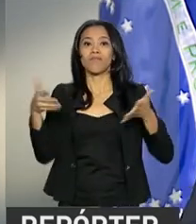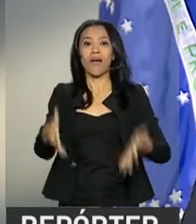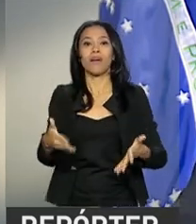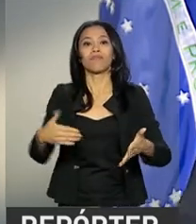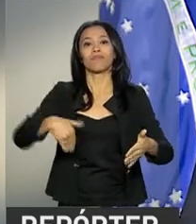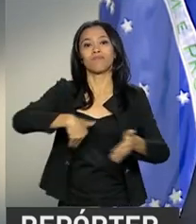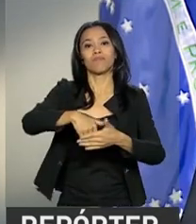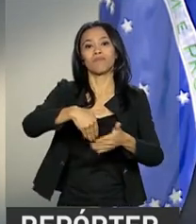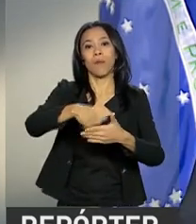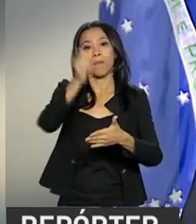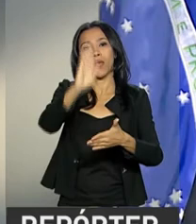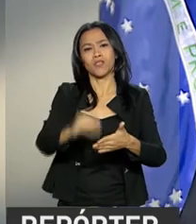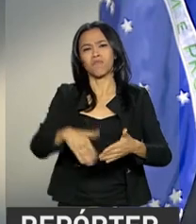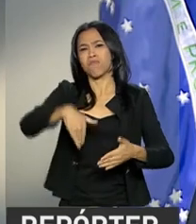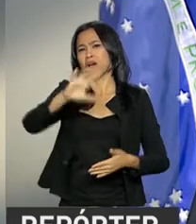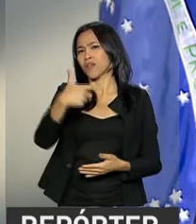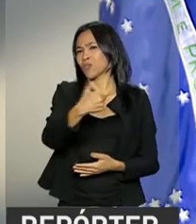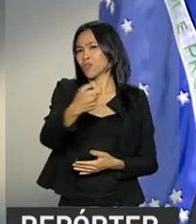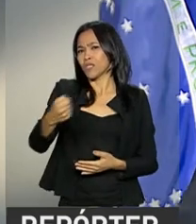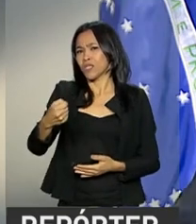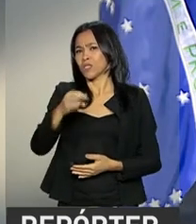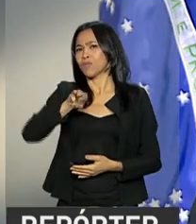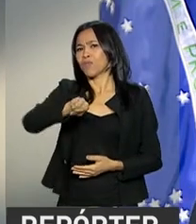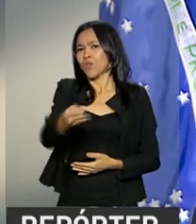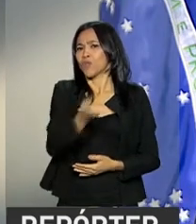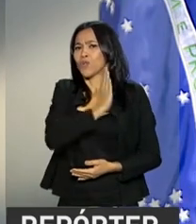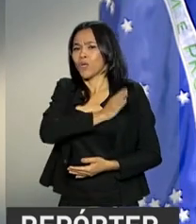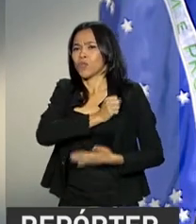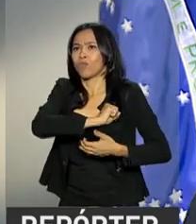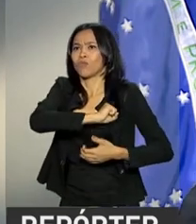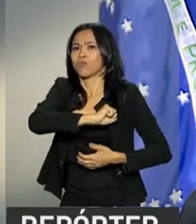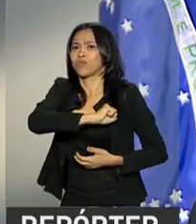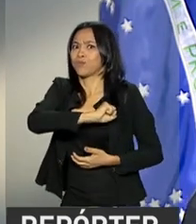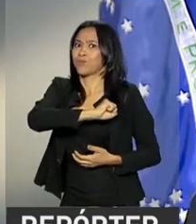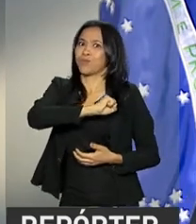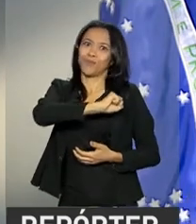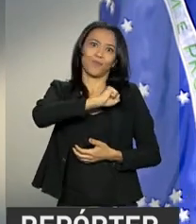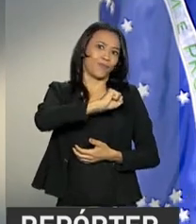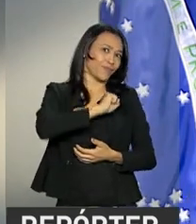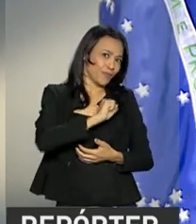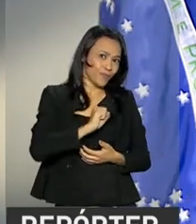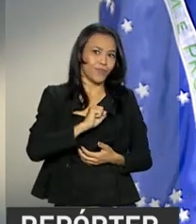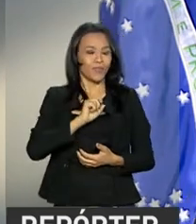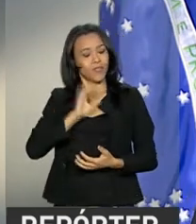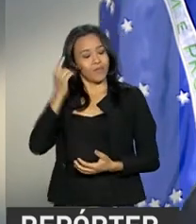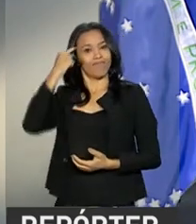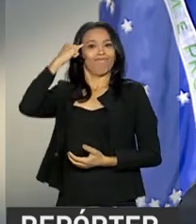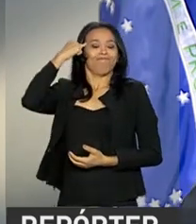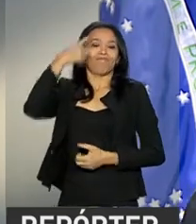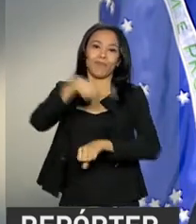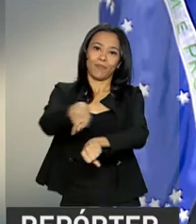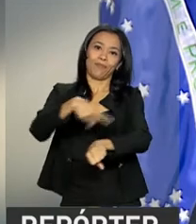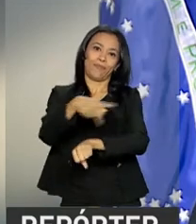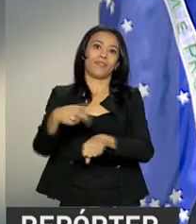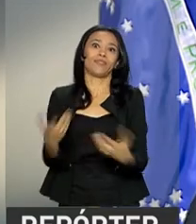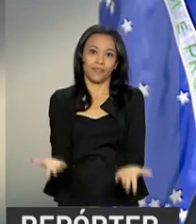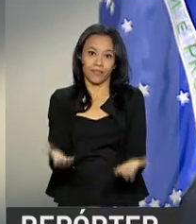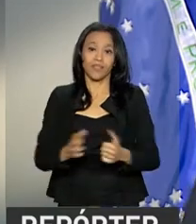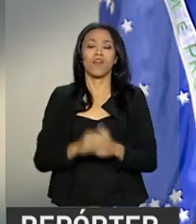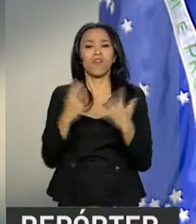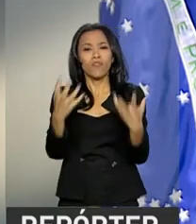mais de 200 milhões de corações pulsando, batendo forte por nosso país. Vamos todos